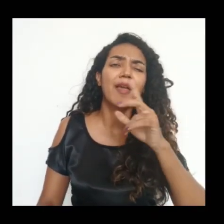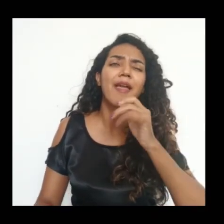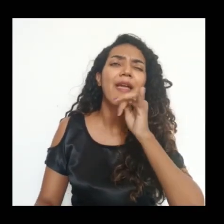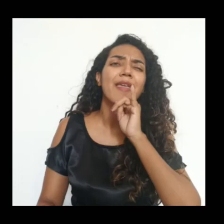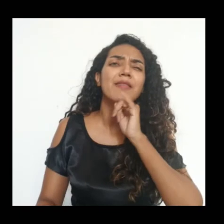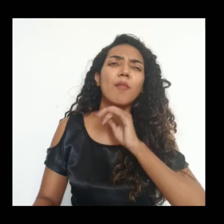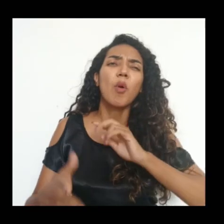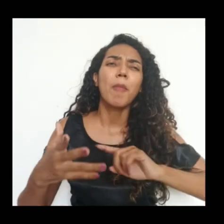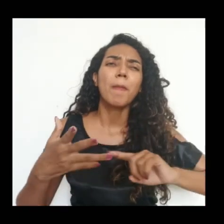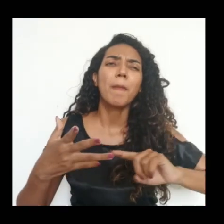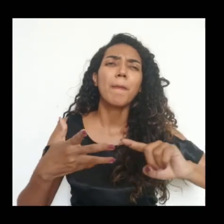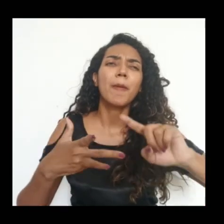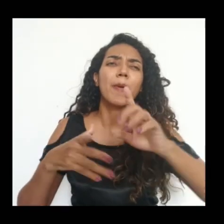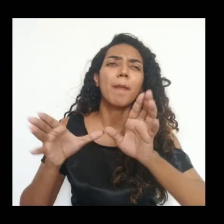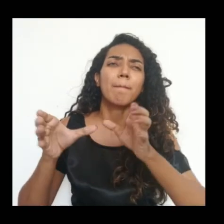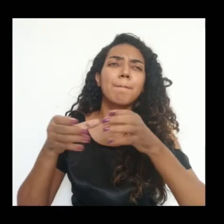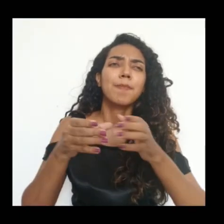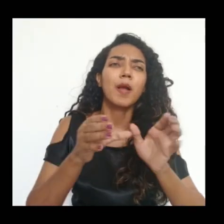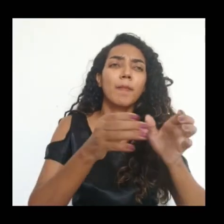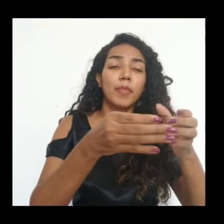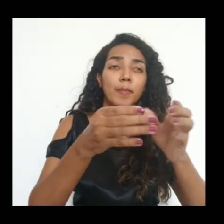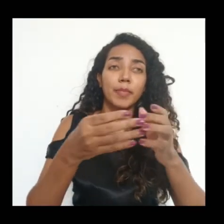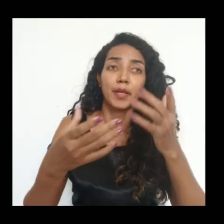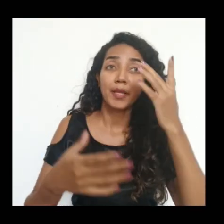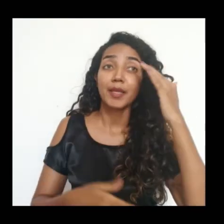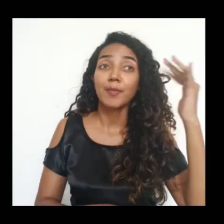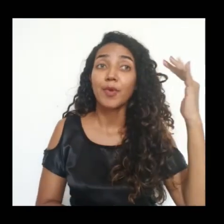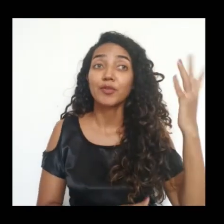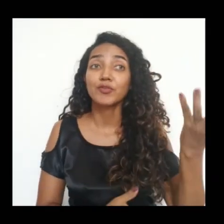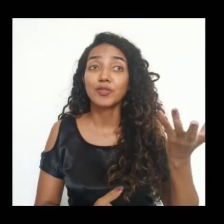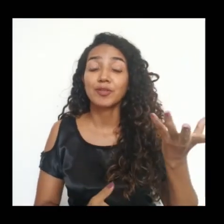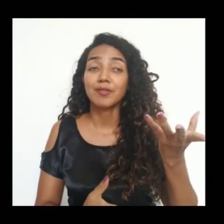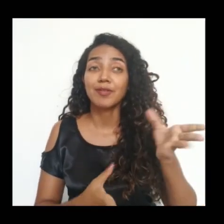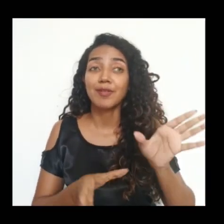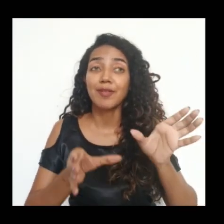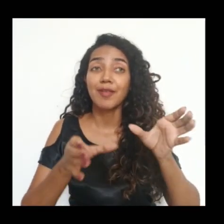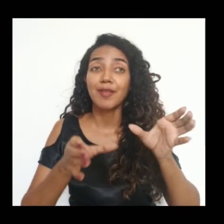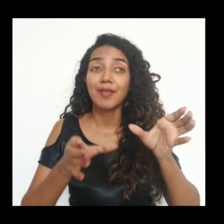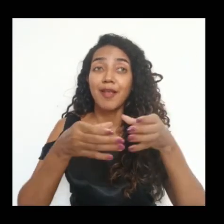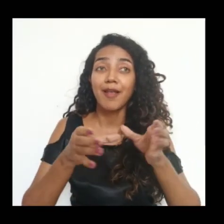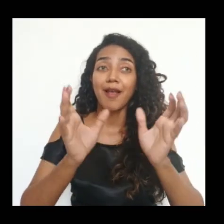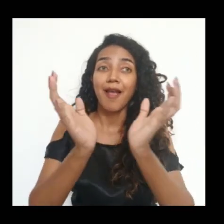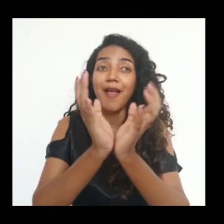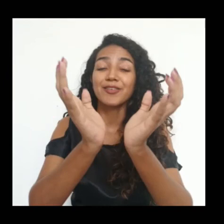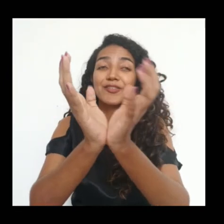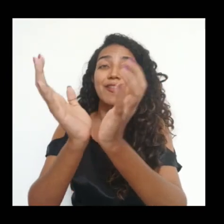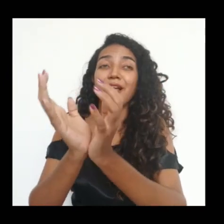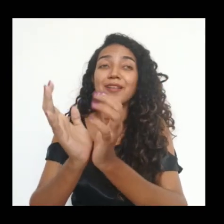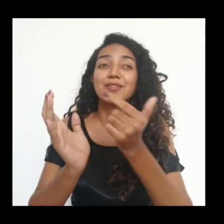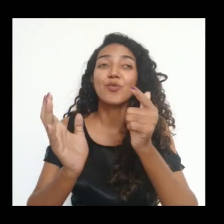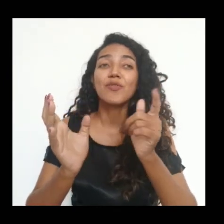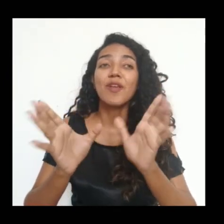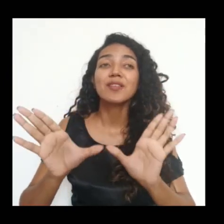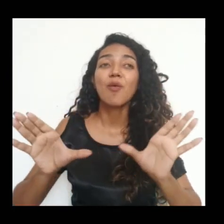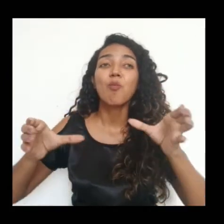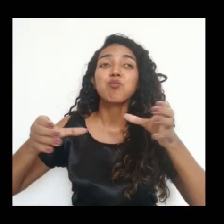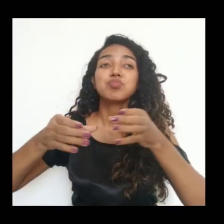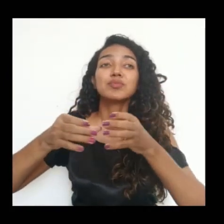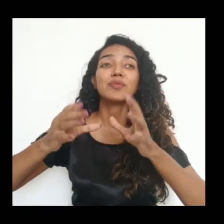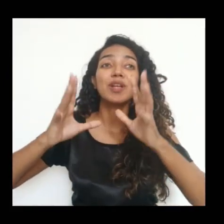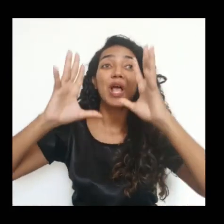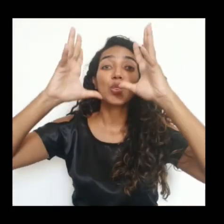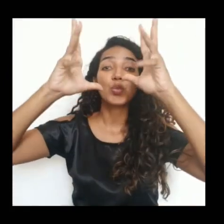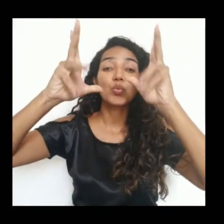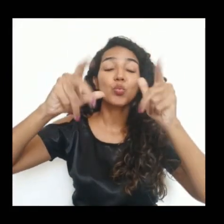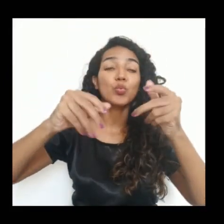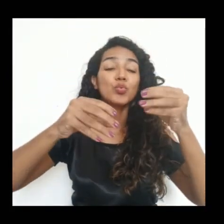as classes do Java não estivessem empacotadas. Elas ficariam dentro de um único diretório, um único pacote.